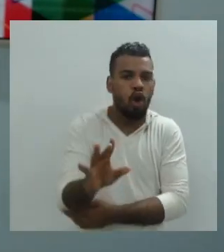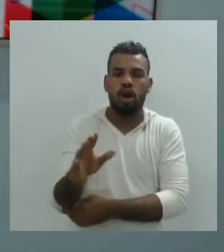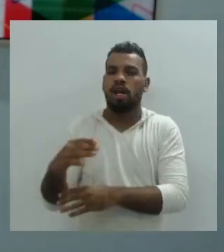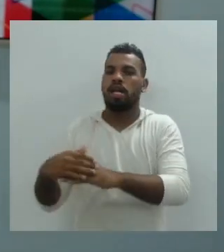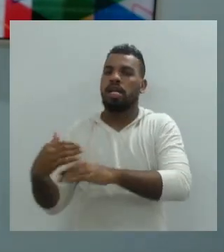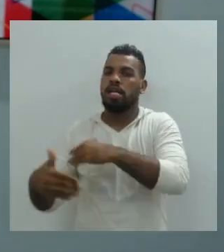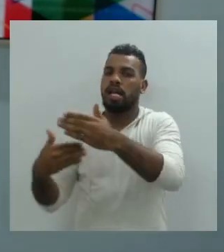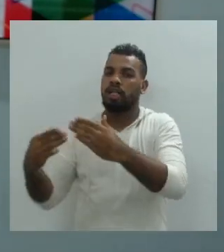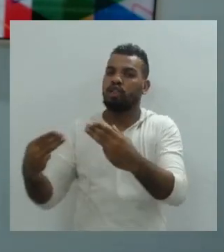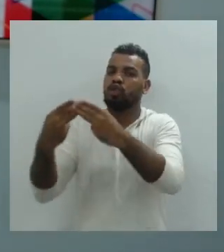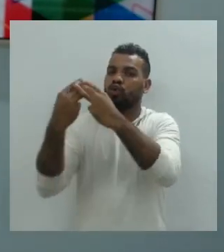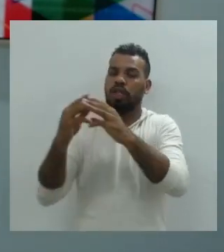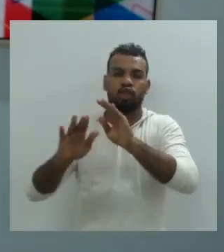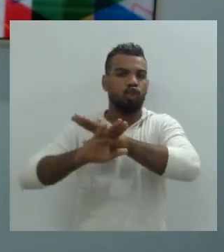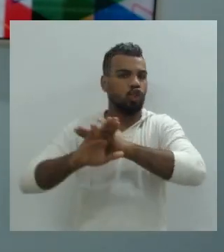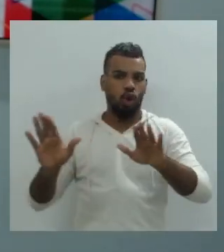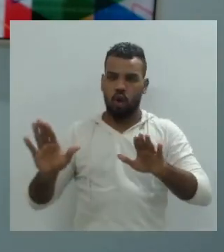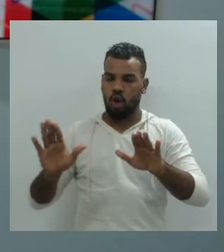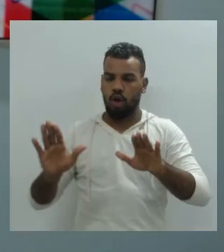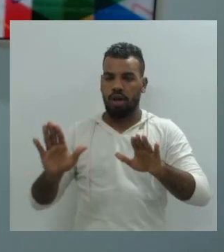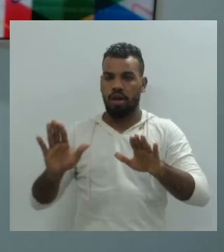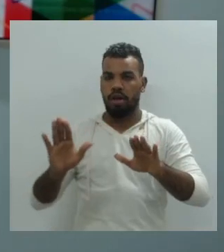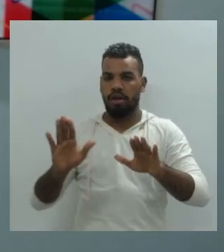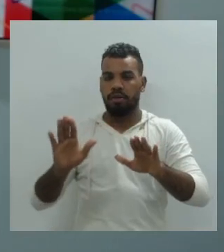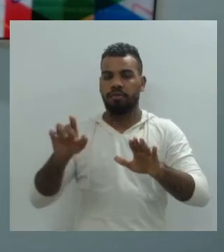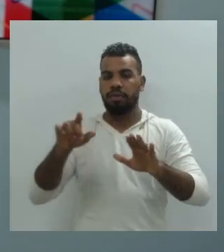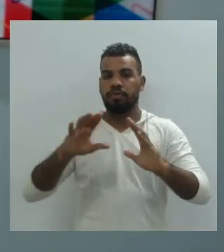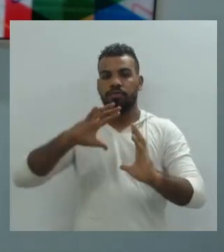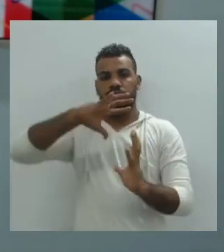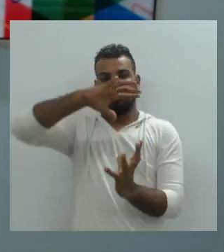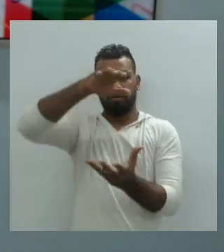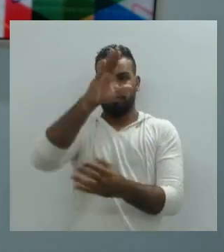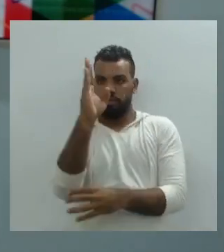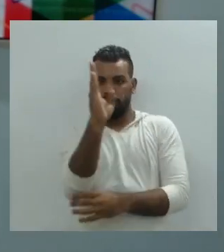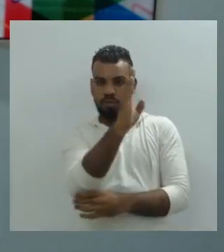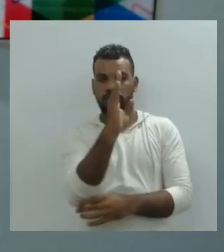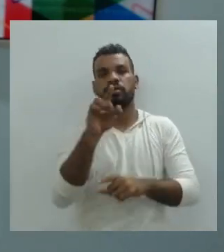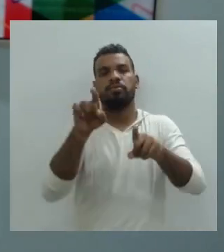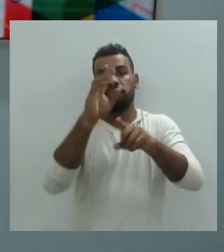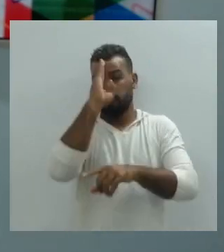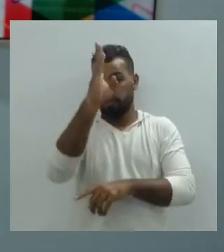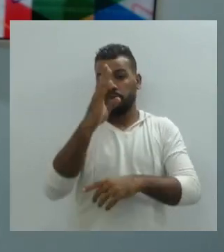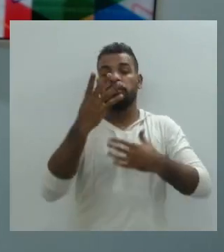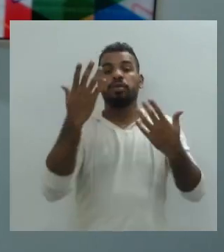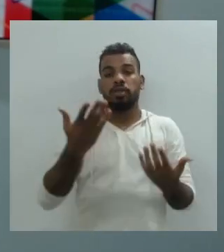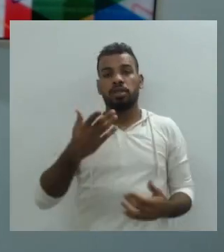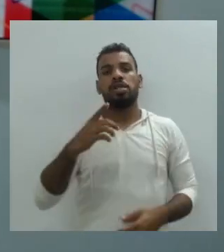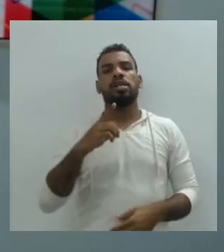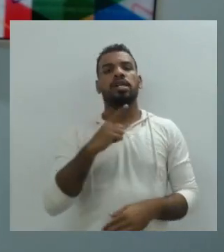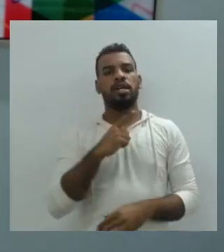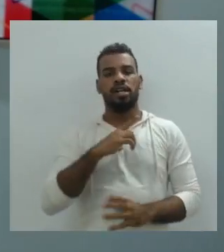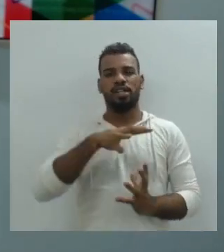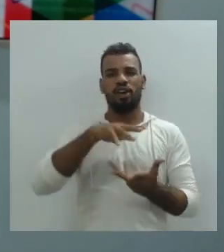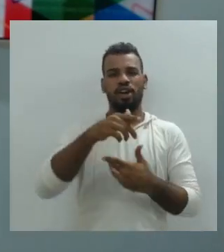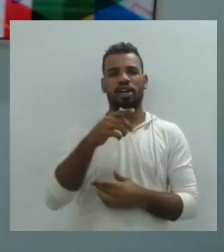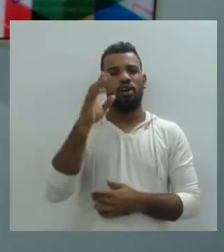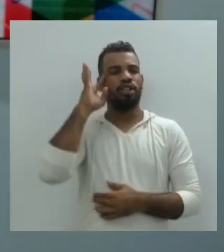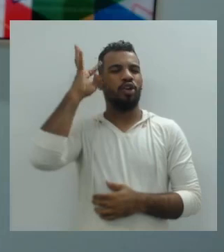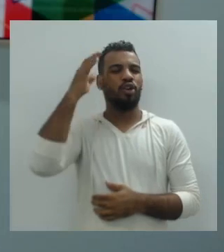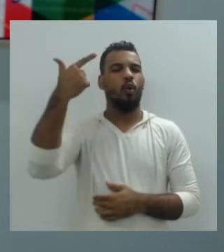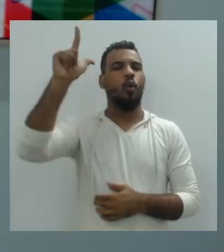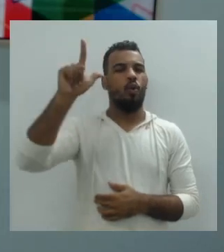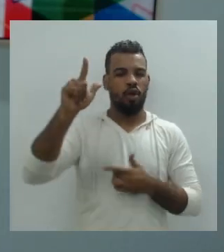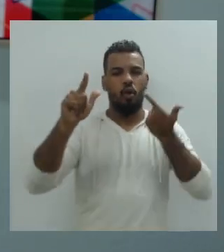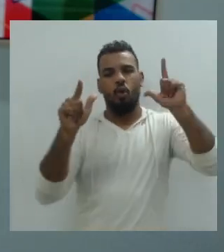base judaico-cristã, principalmente no Ocidente. Assim como ocorreu com outras teorias científicas,